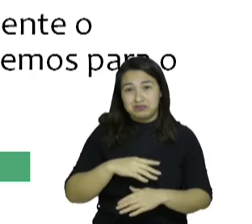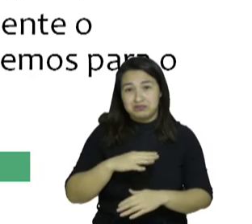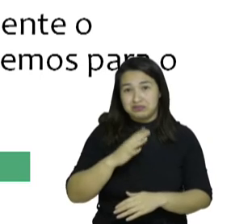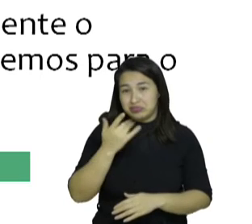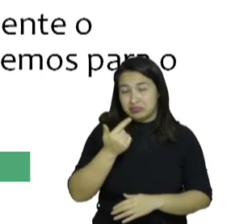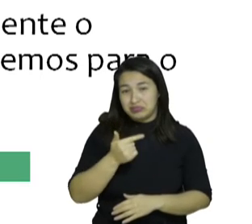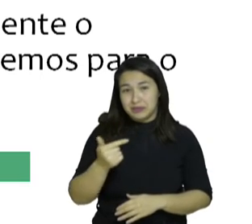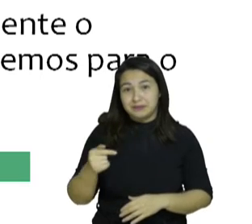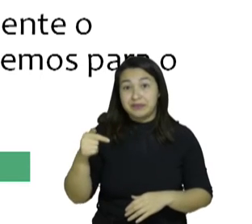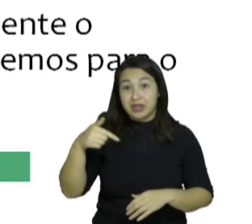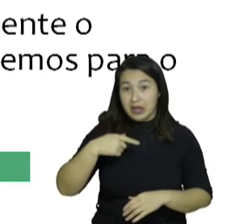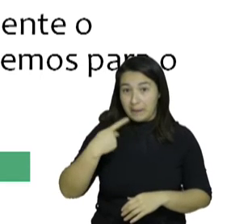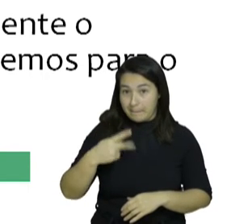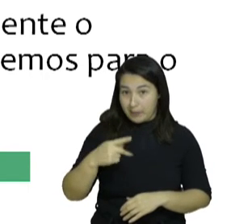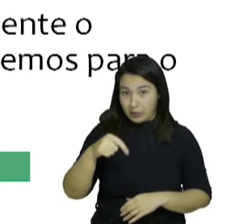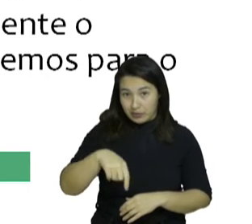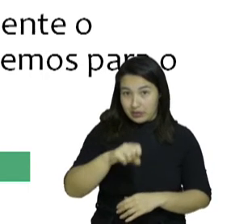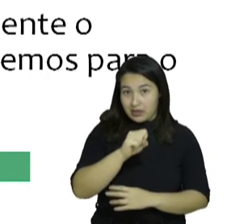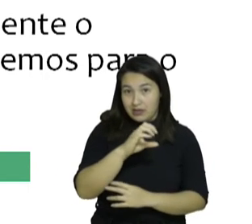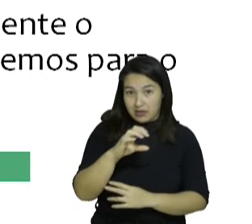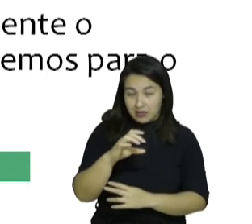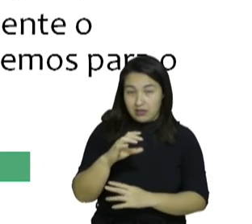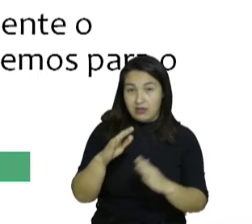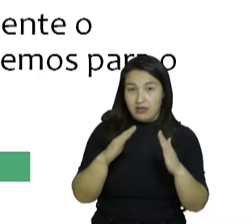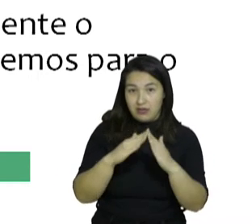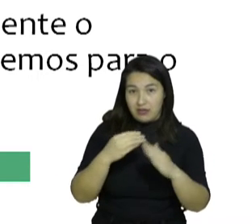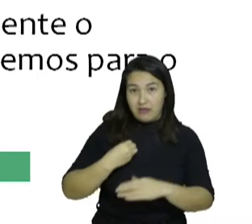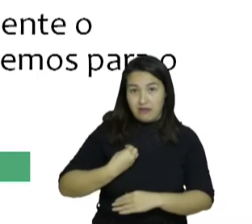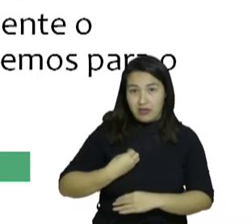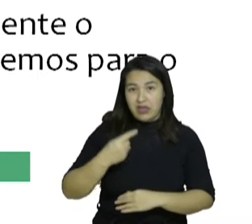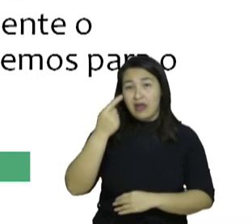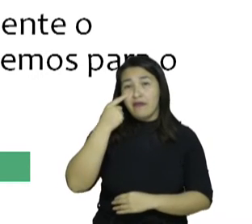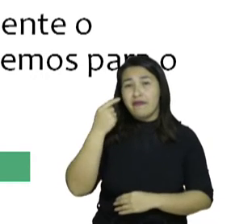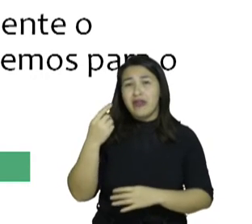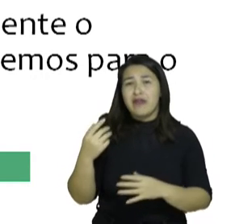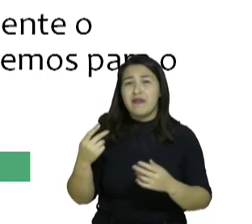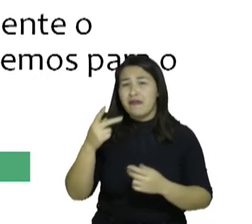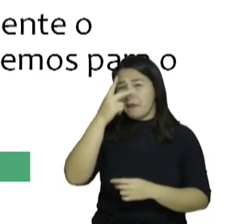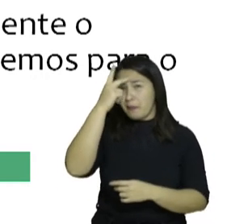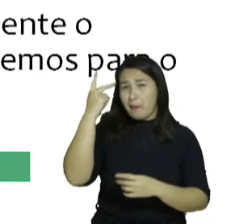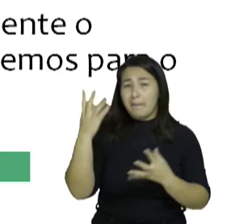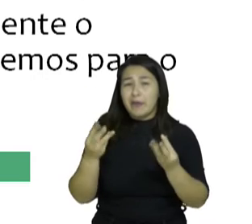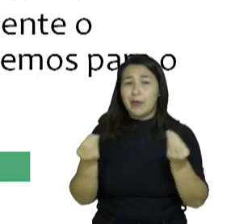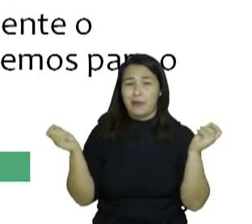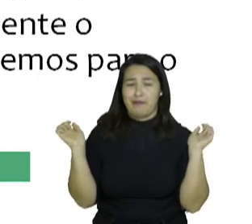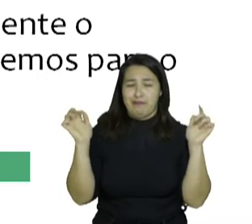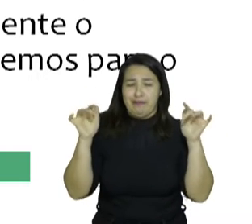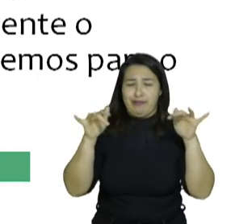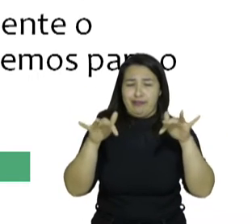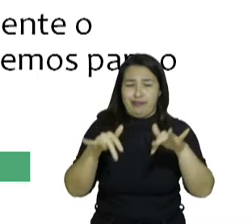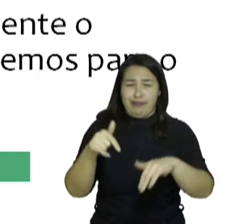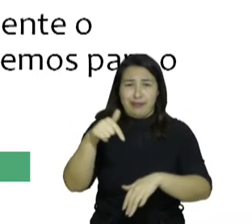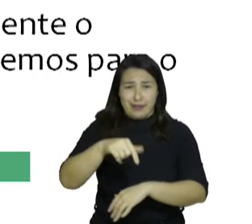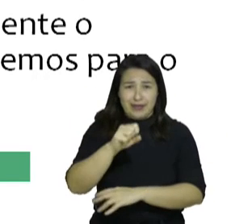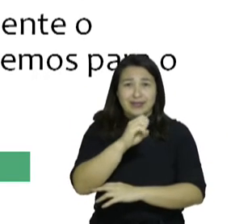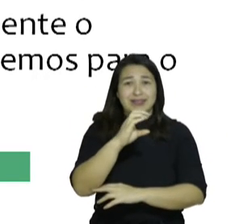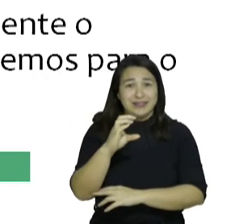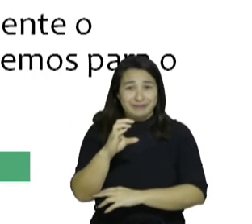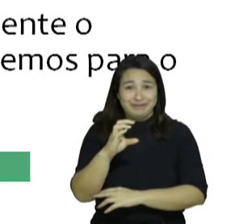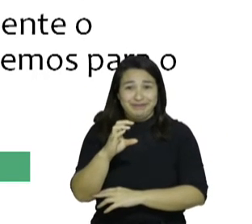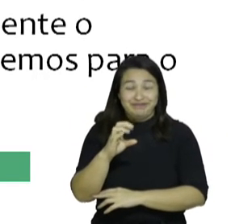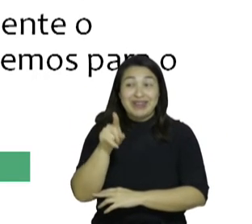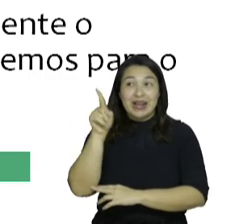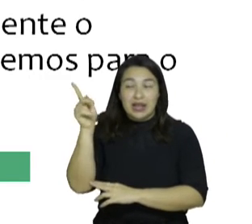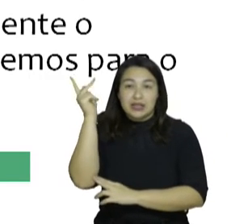habitante de Santa Catarina e vejo que todo mundo quer vir para cá nós temos escritório em São Paulo nós temos